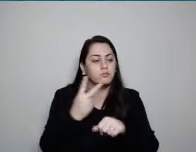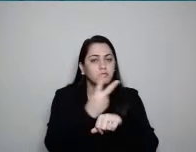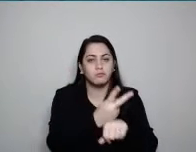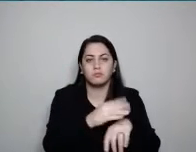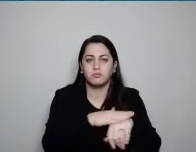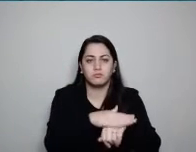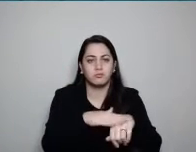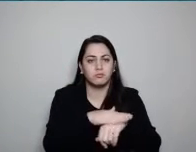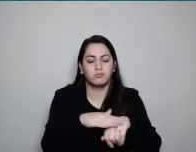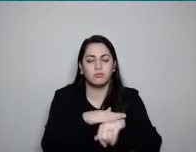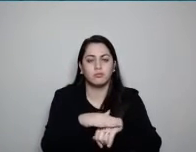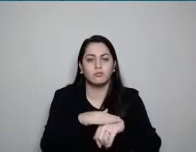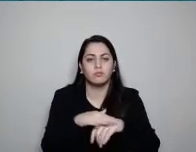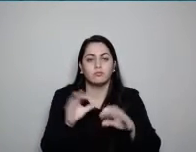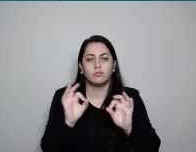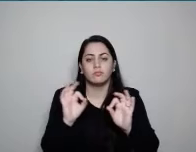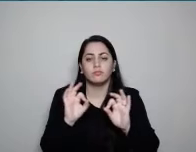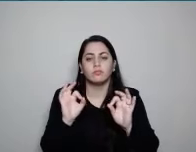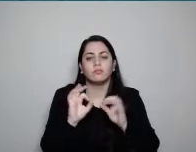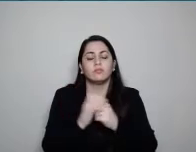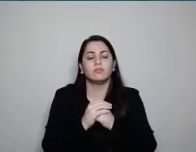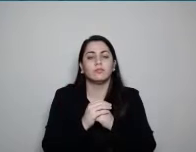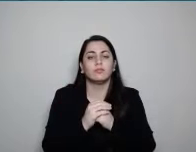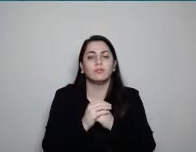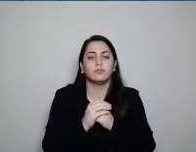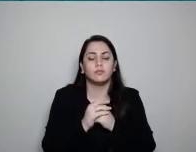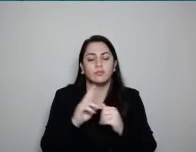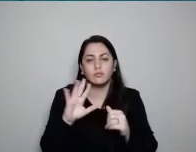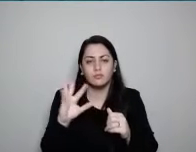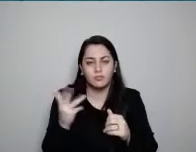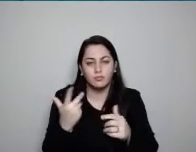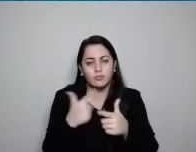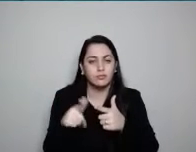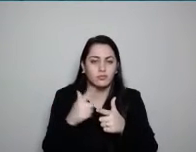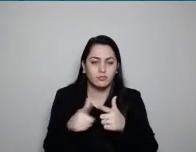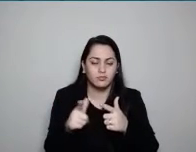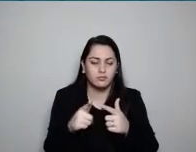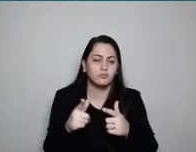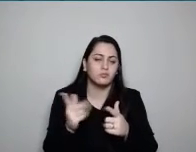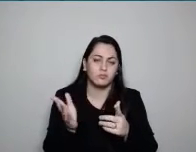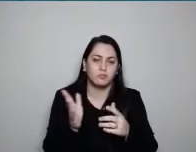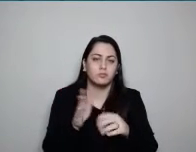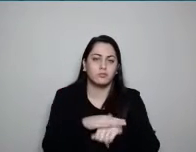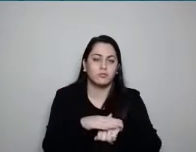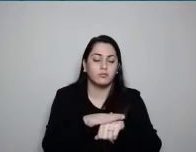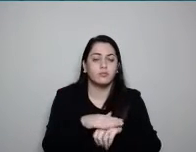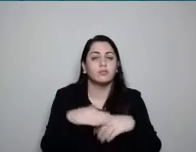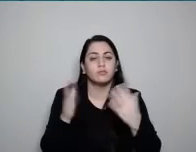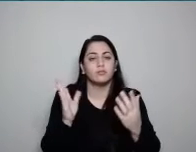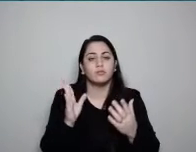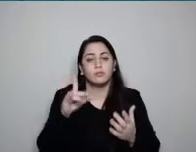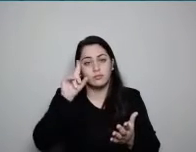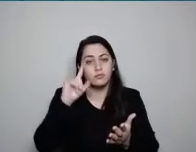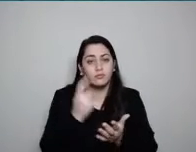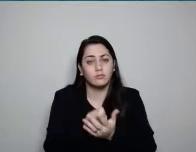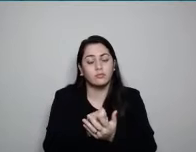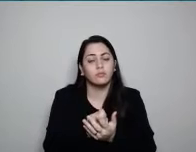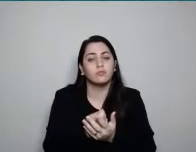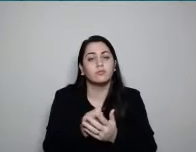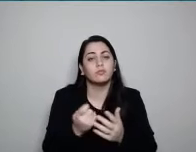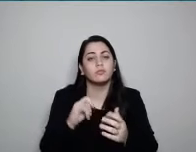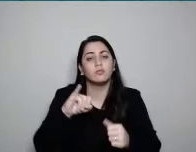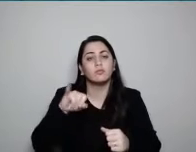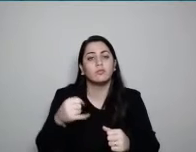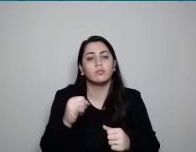procurou desenvolver, resolver administrativamente. E a sentença, ele, para calcular os juros, ele utiliza o